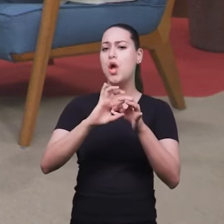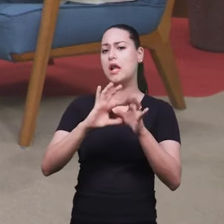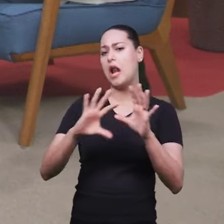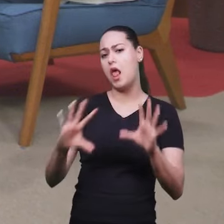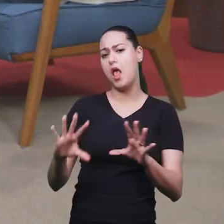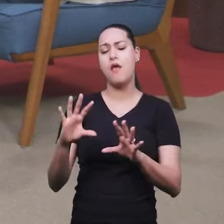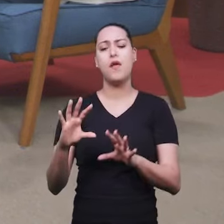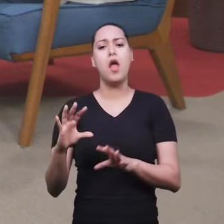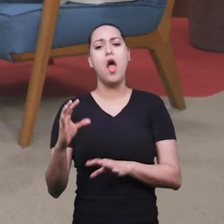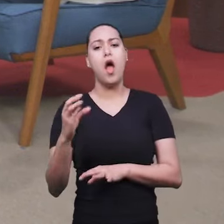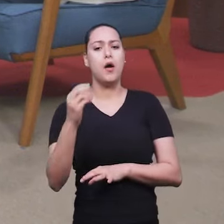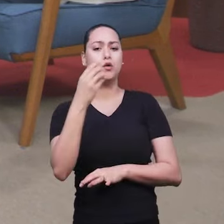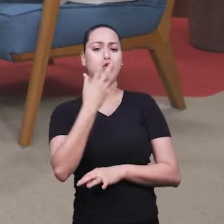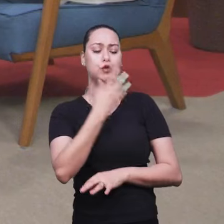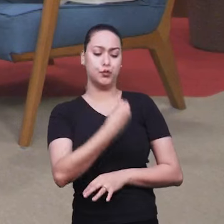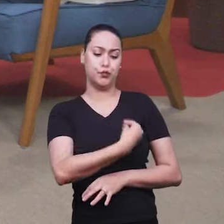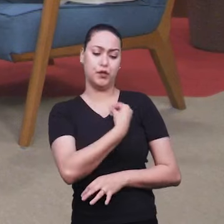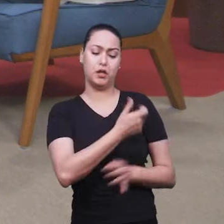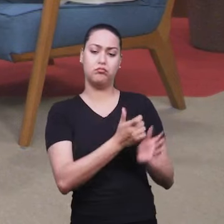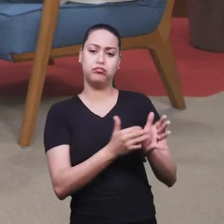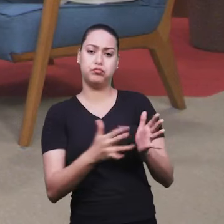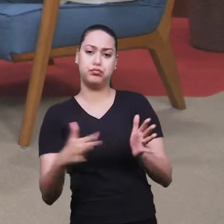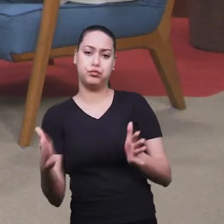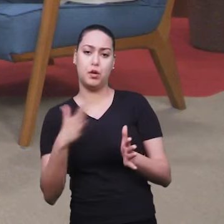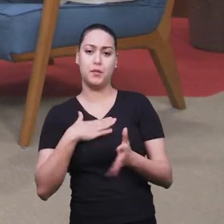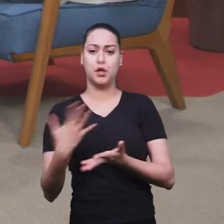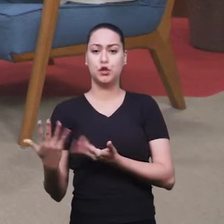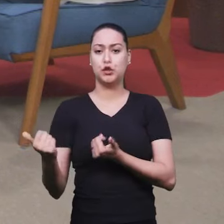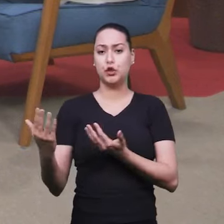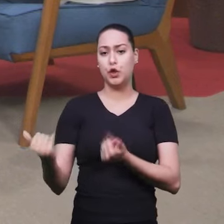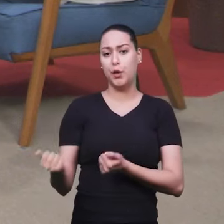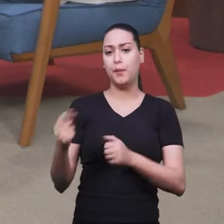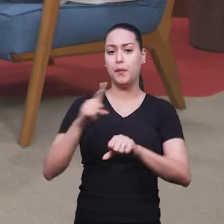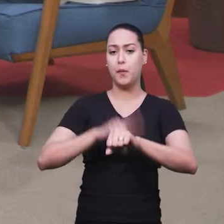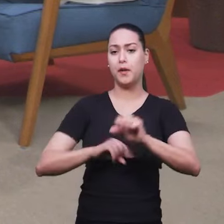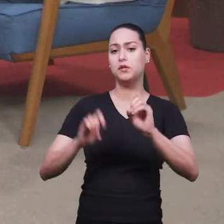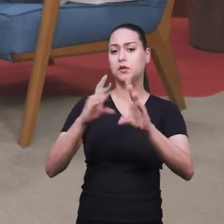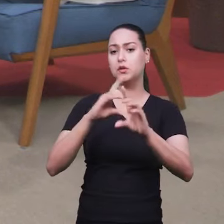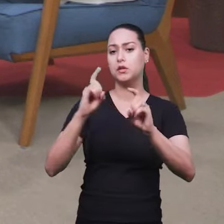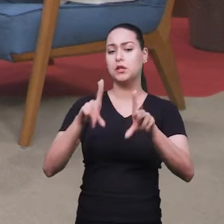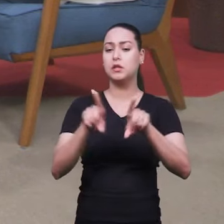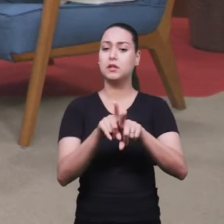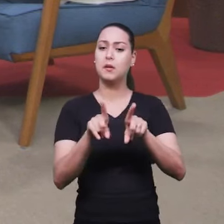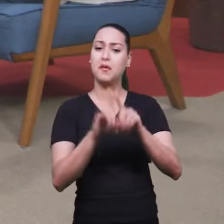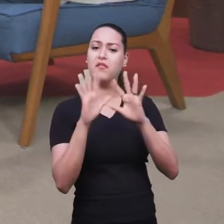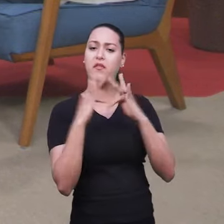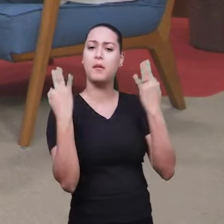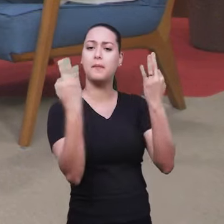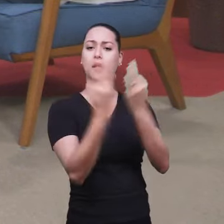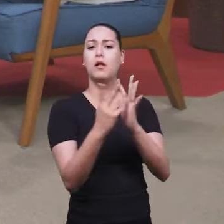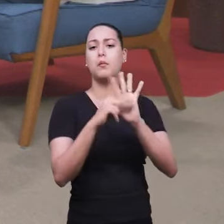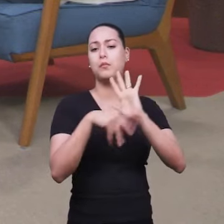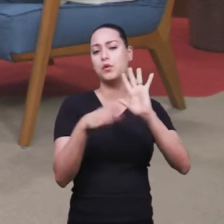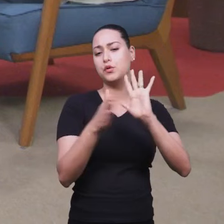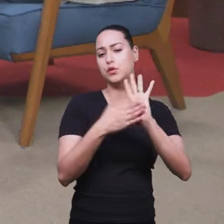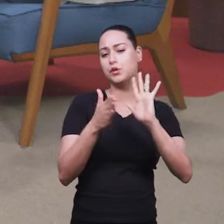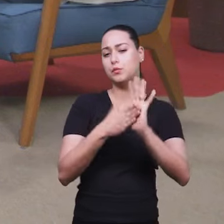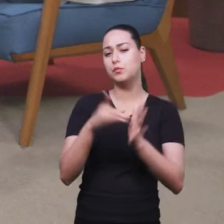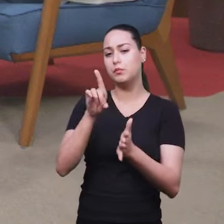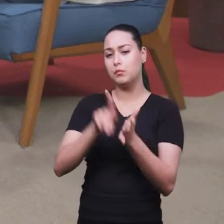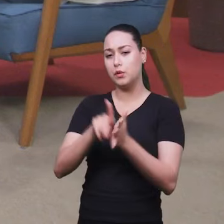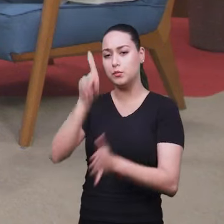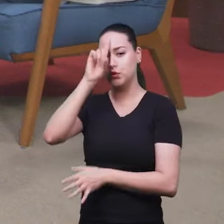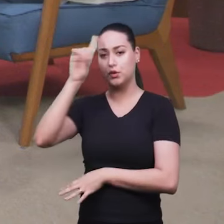Os Dias da Minha Mocidade, o Momento da Doutrina e o programa Família, um Projeto de Deus, e também um programa novo de pastor para